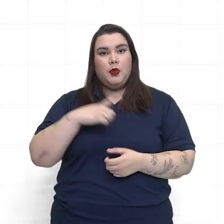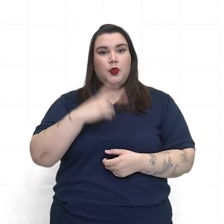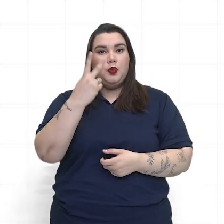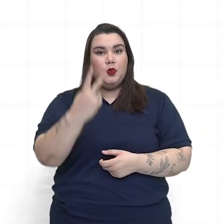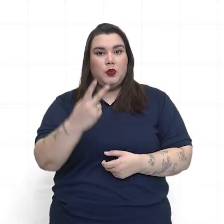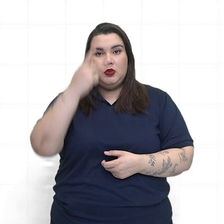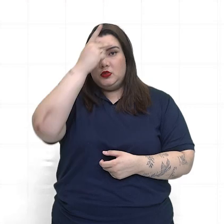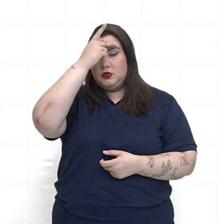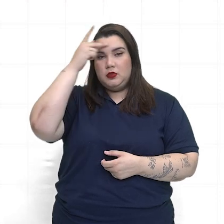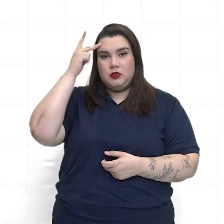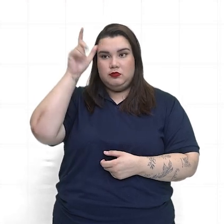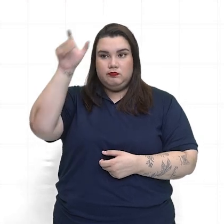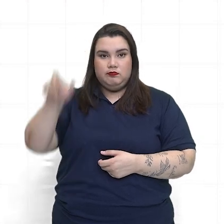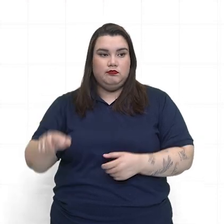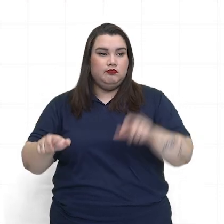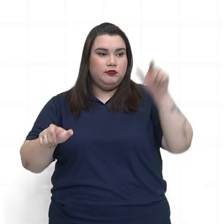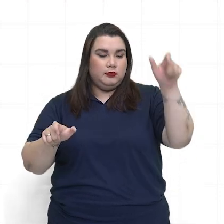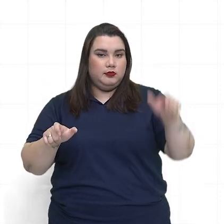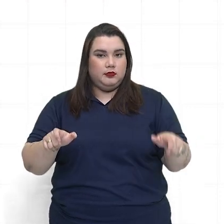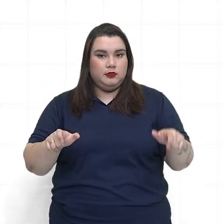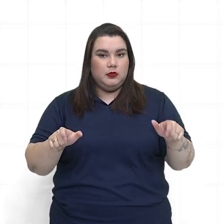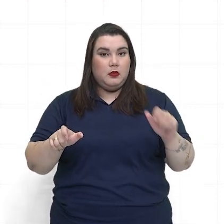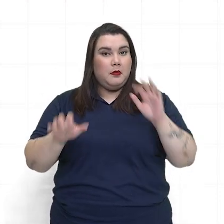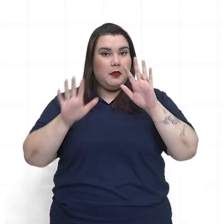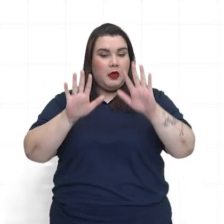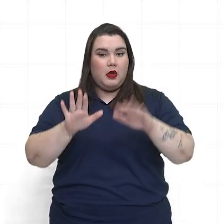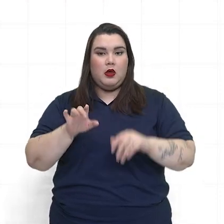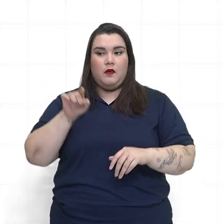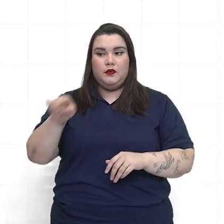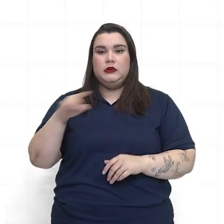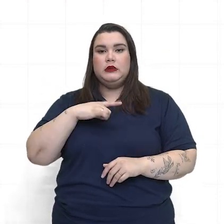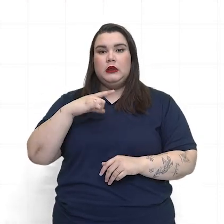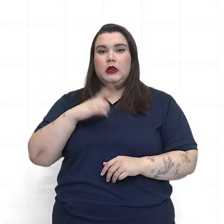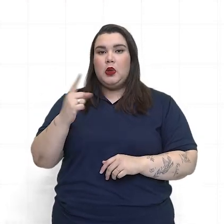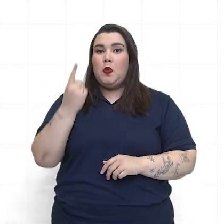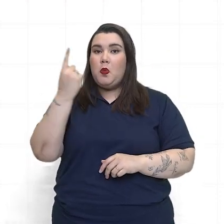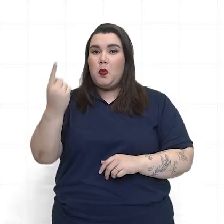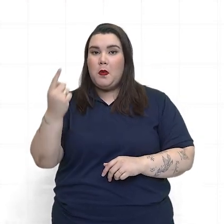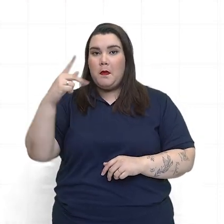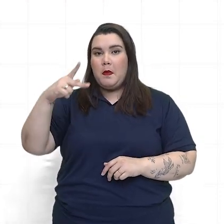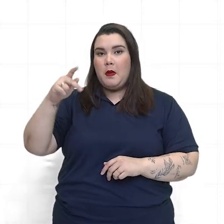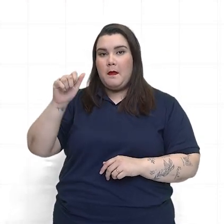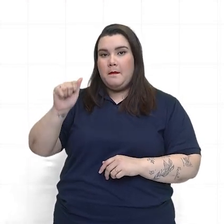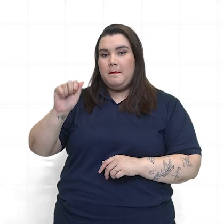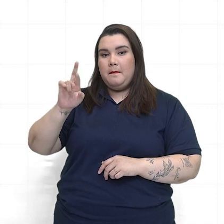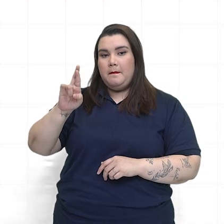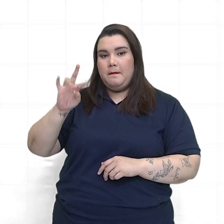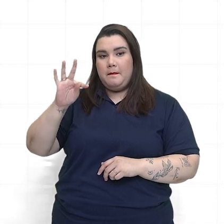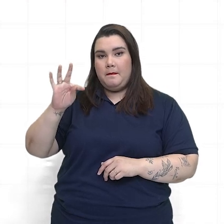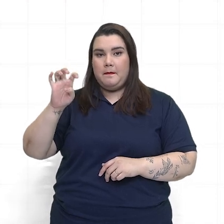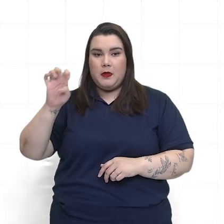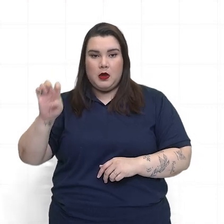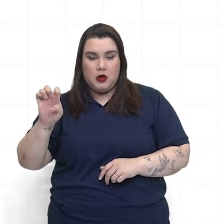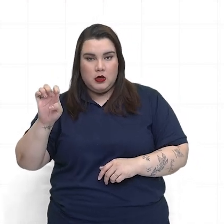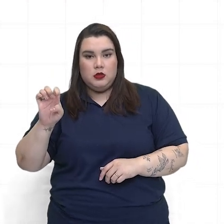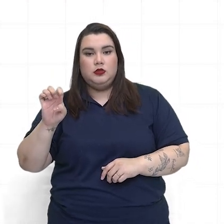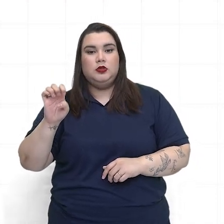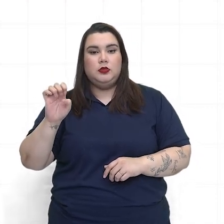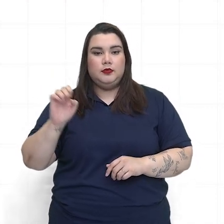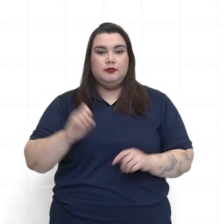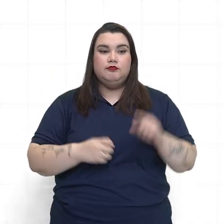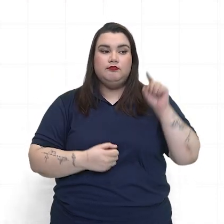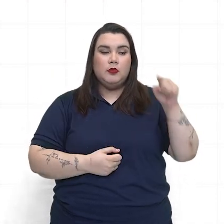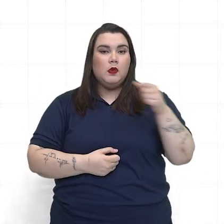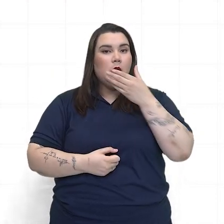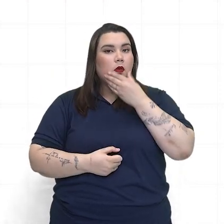pessoas. De modo que você fique com uma parte, Então, você vai ficar com uma